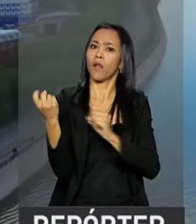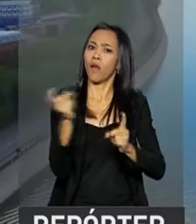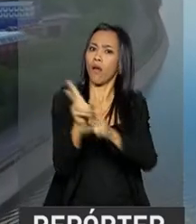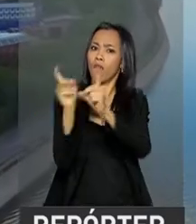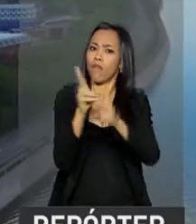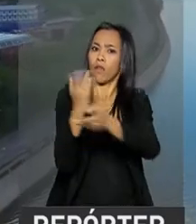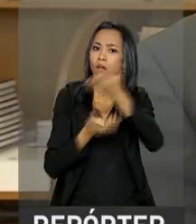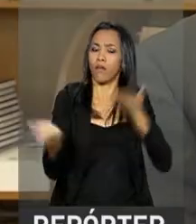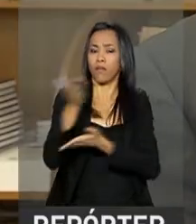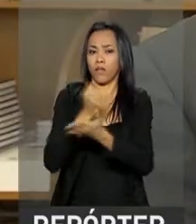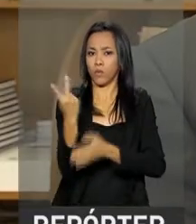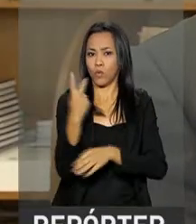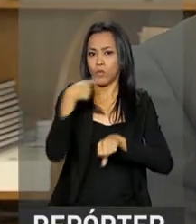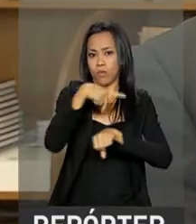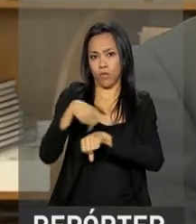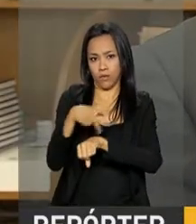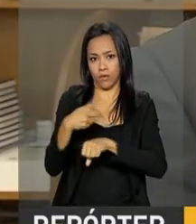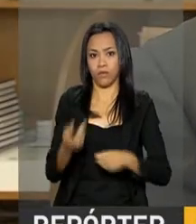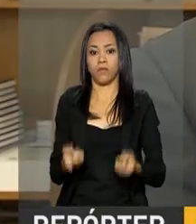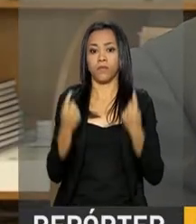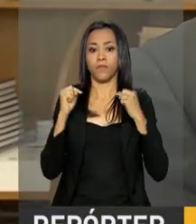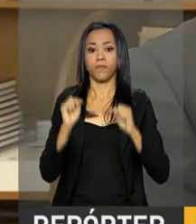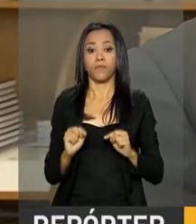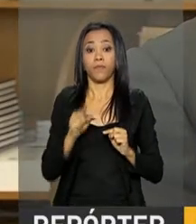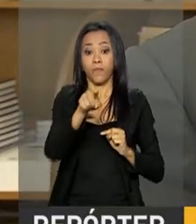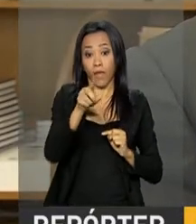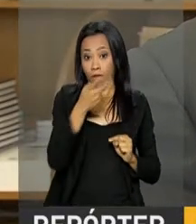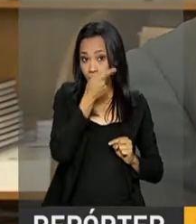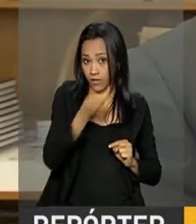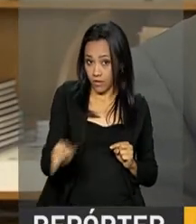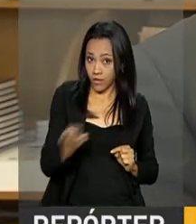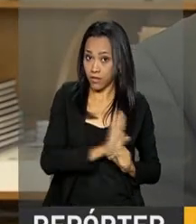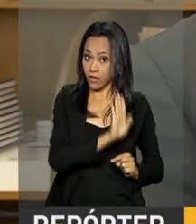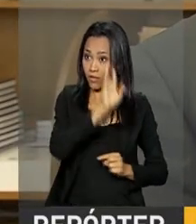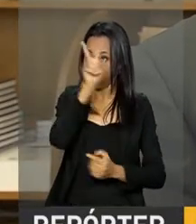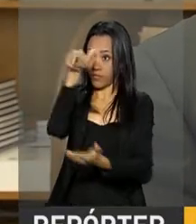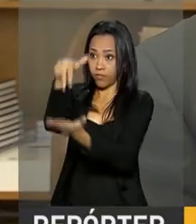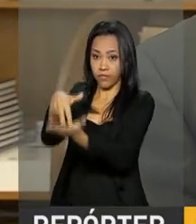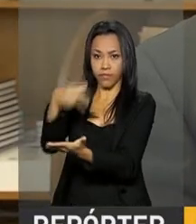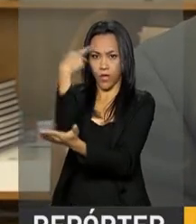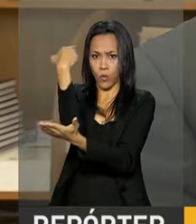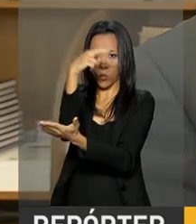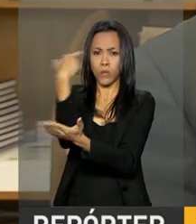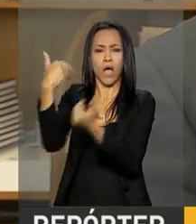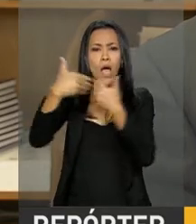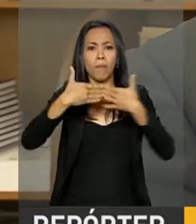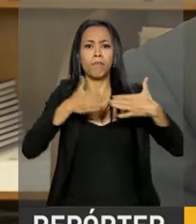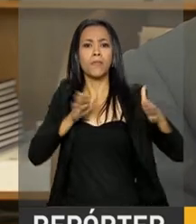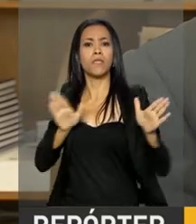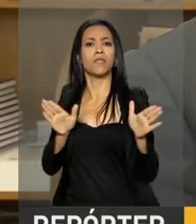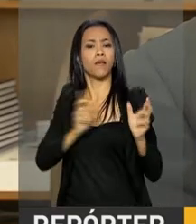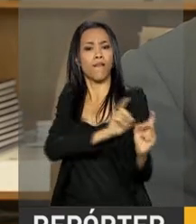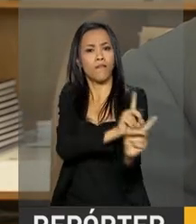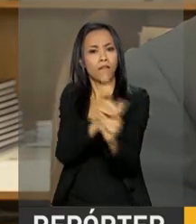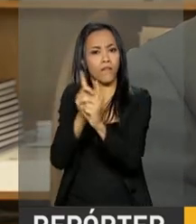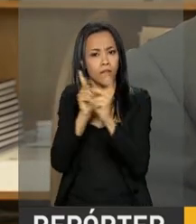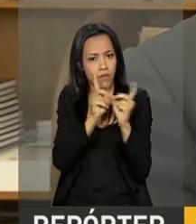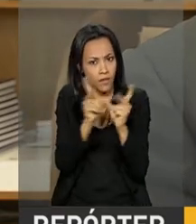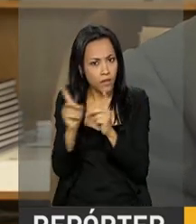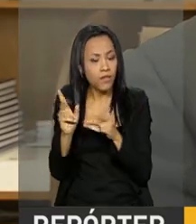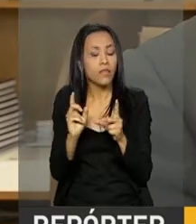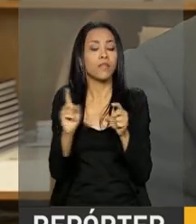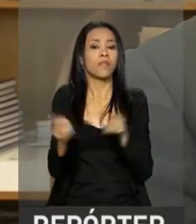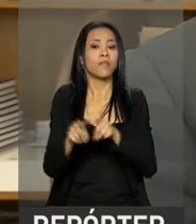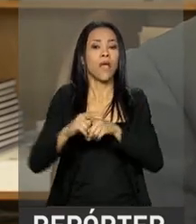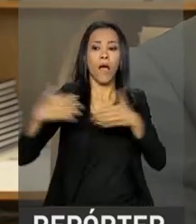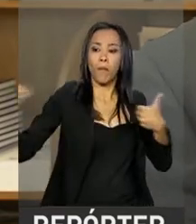dois países. A visita traz uma não só a expansão do mercado, né, uma